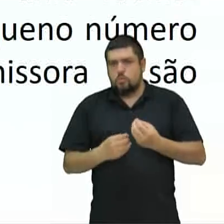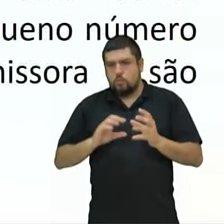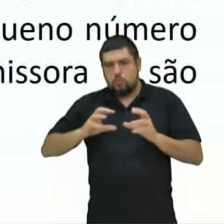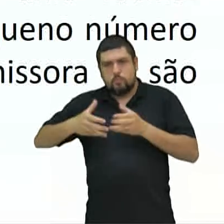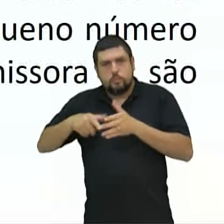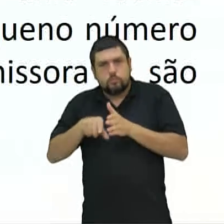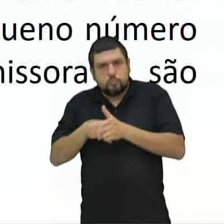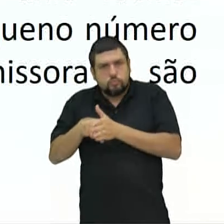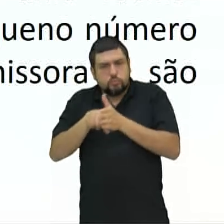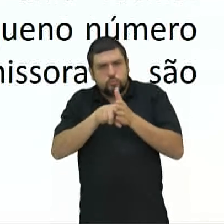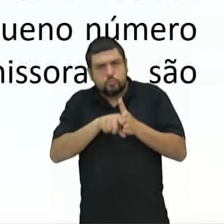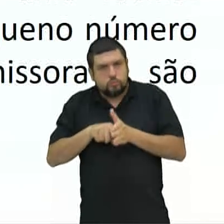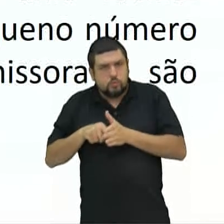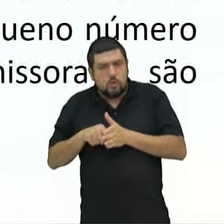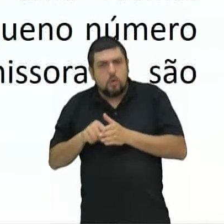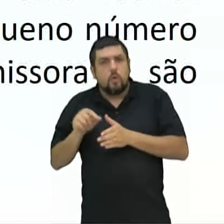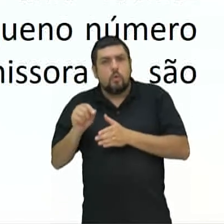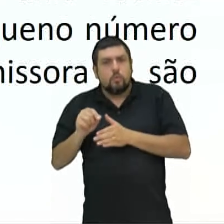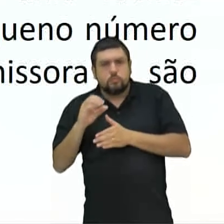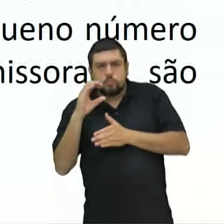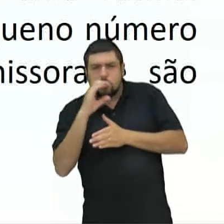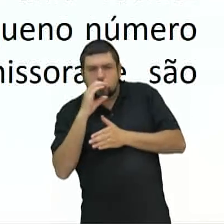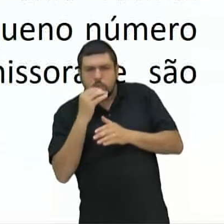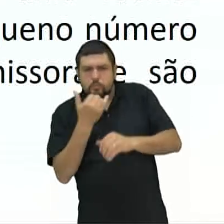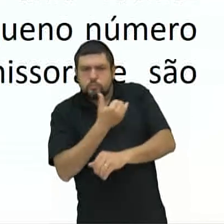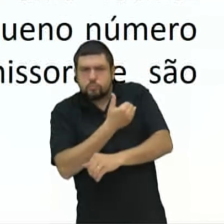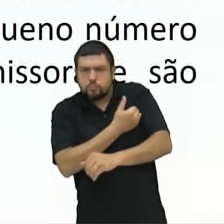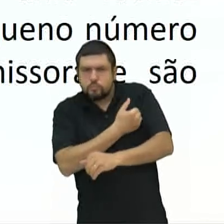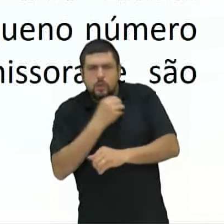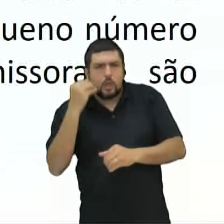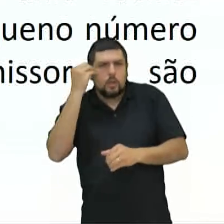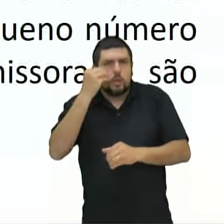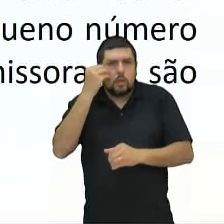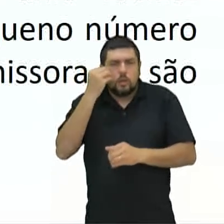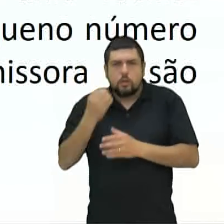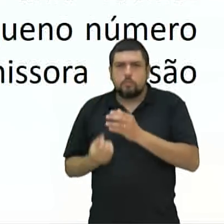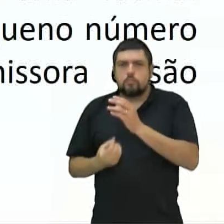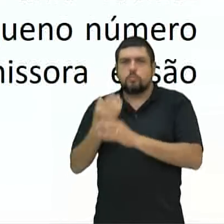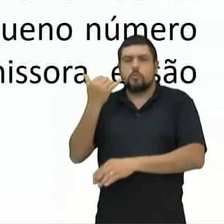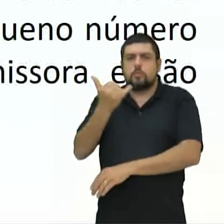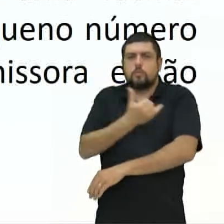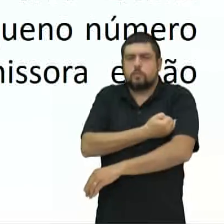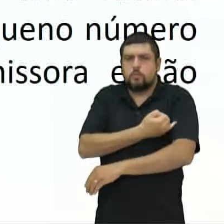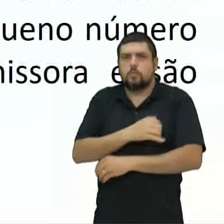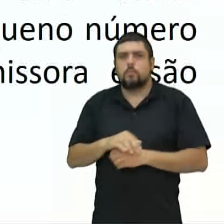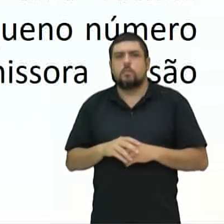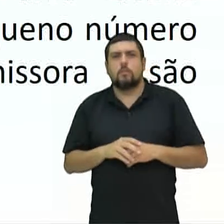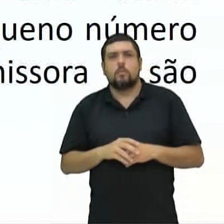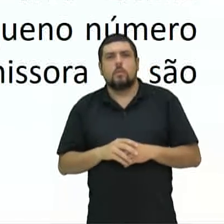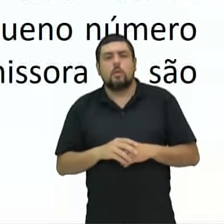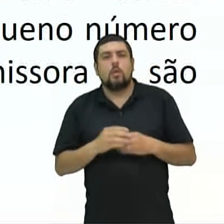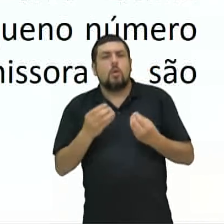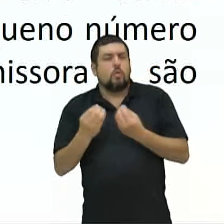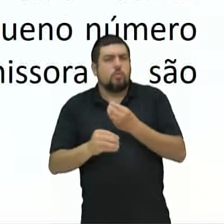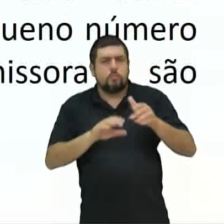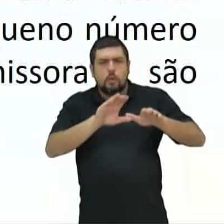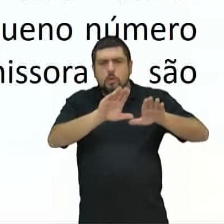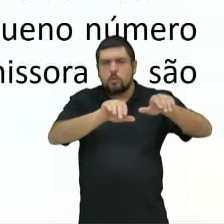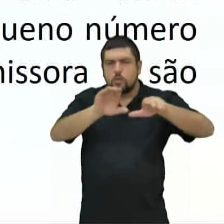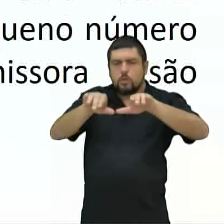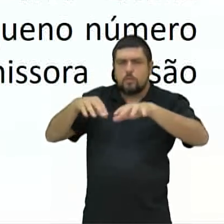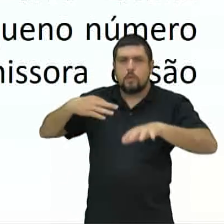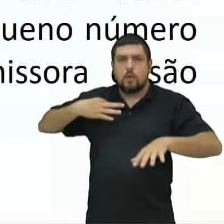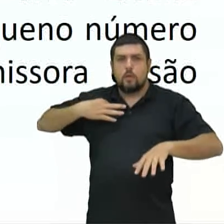pesquisadores agilizarem o desenvolvimento de uma vacina. Para esses estudos, os cientistas recrutam um pequeno número de voluntários